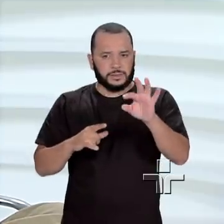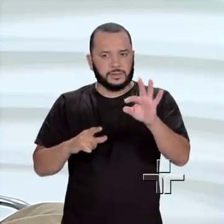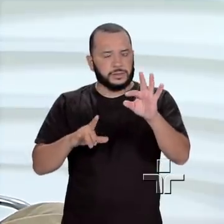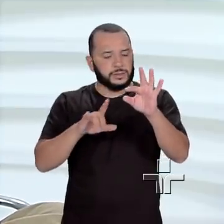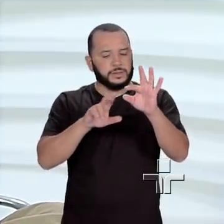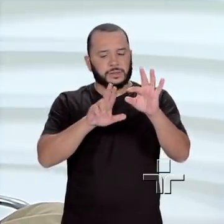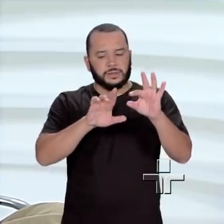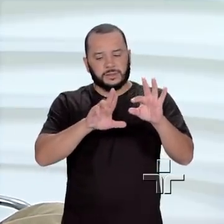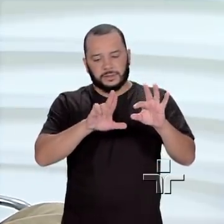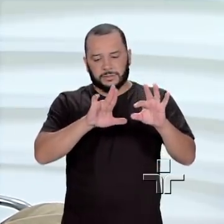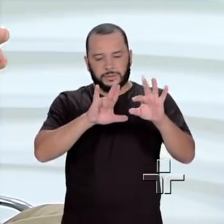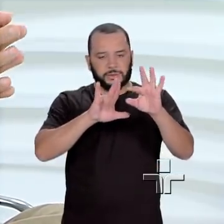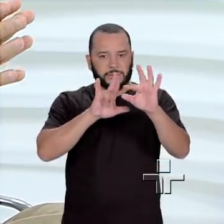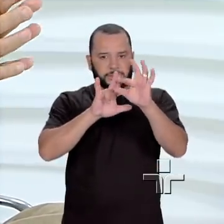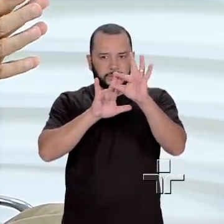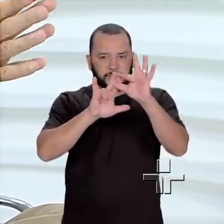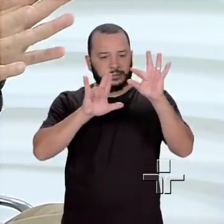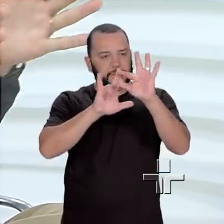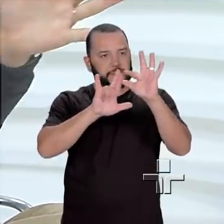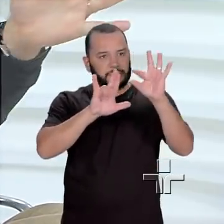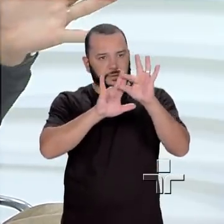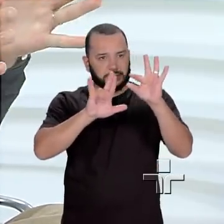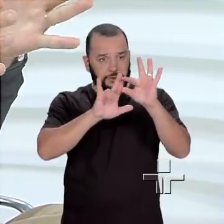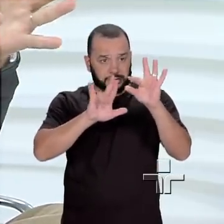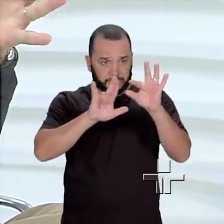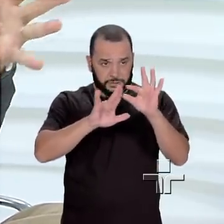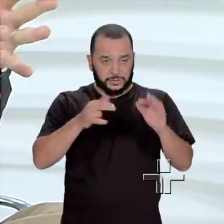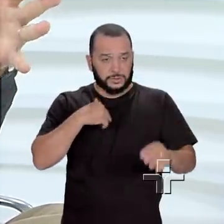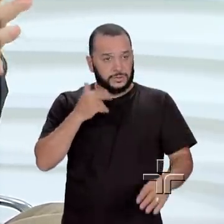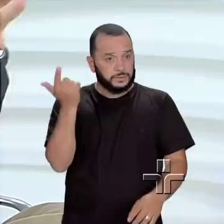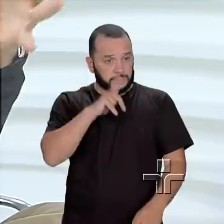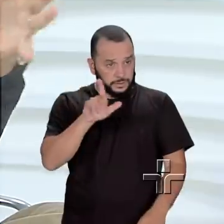consegue chegar lá. Então, até para Facebook, certos